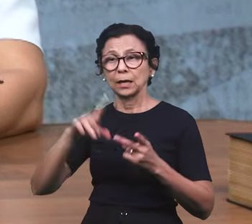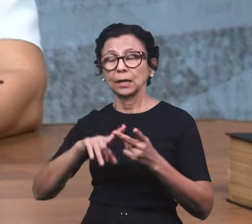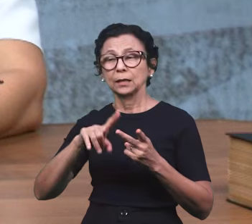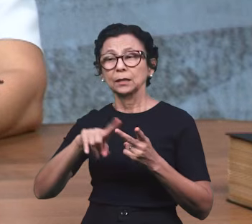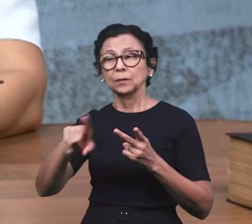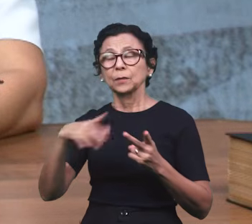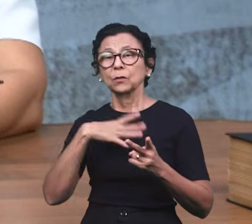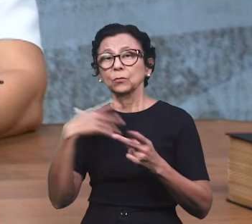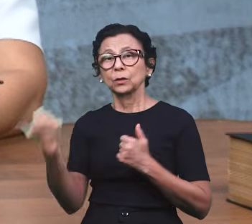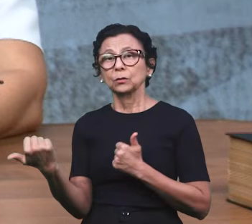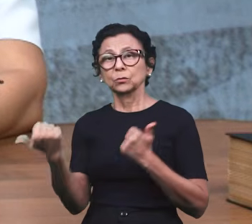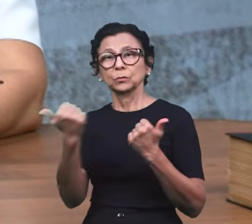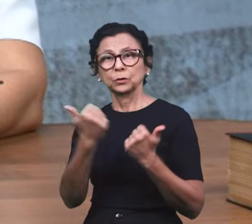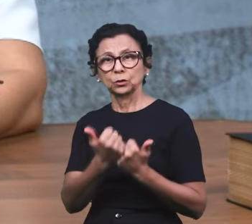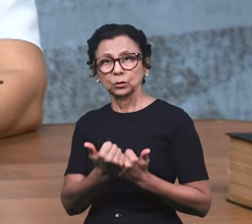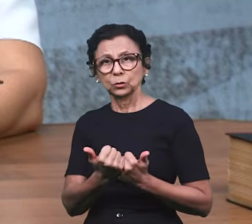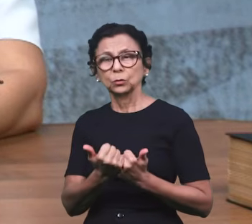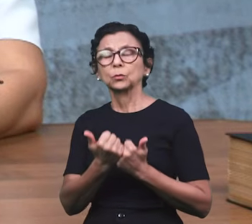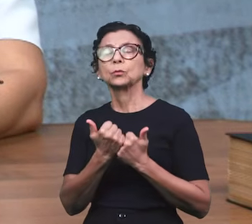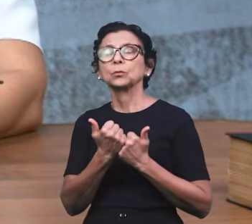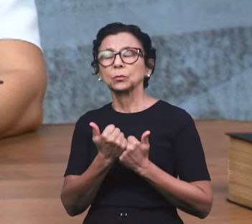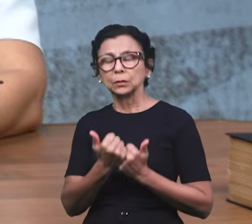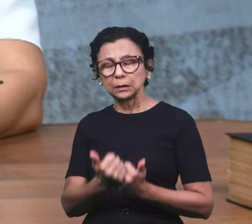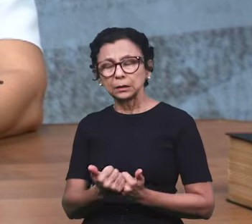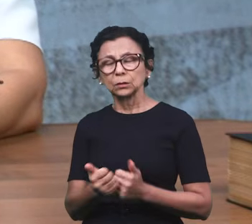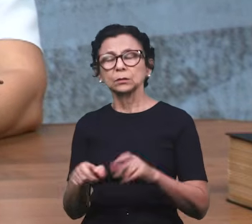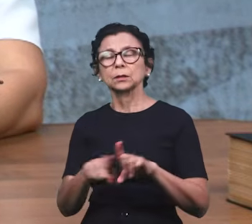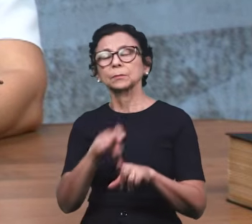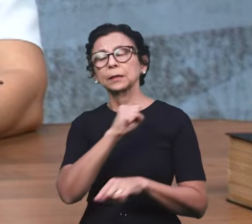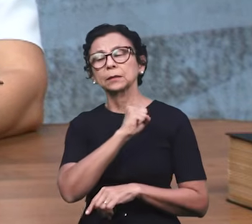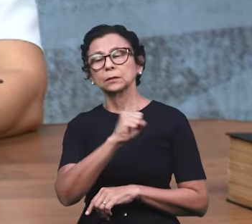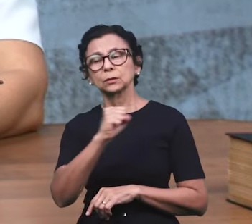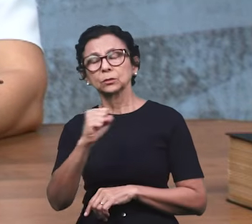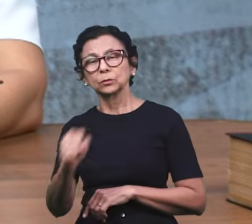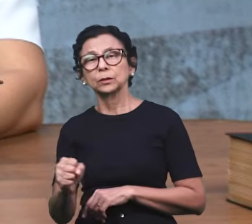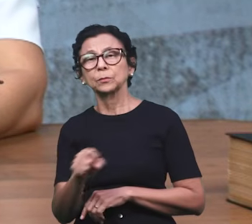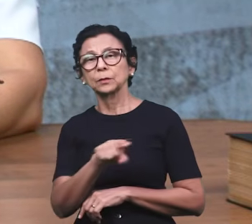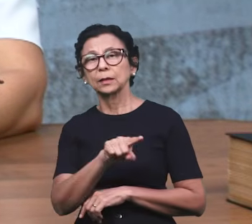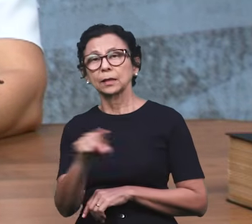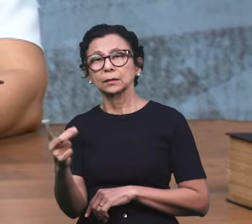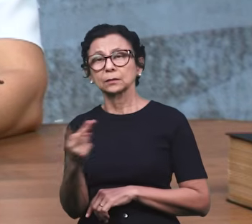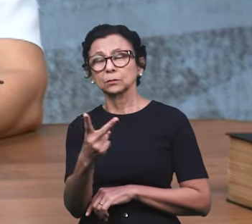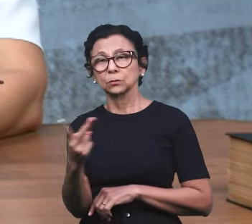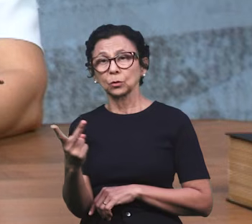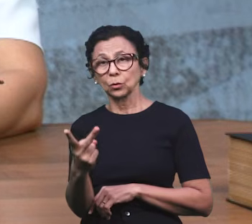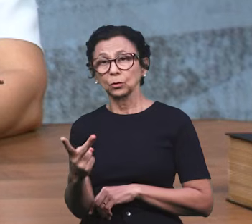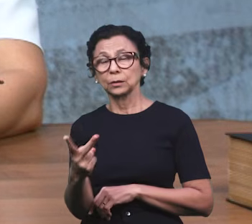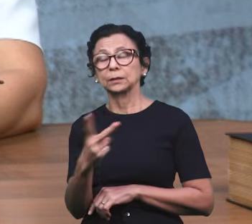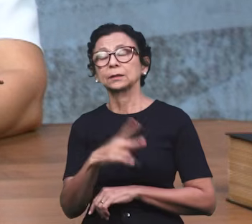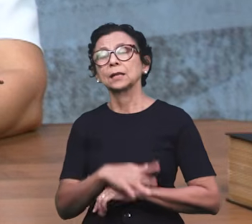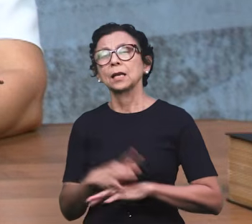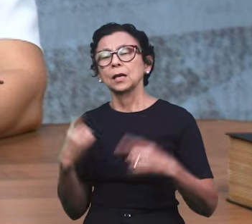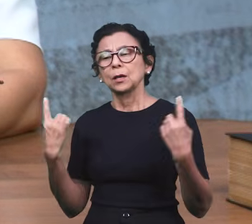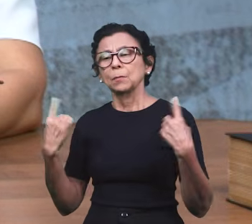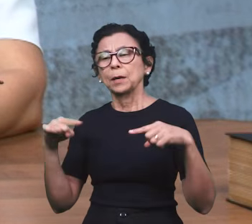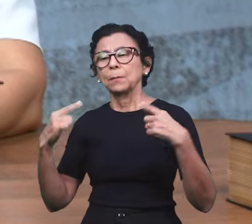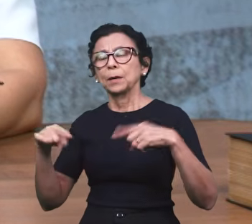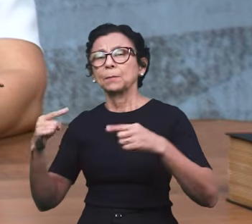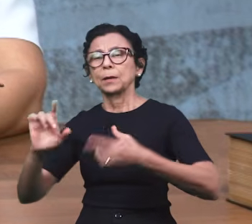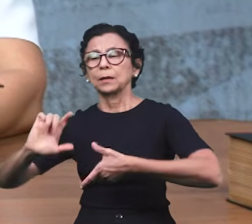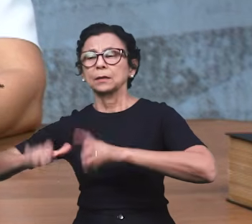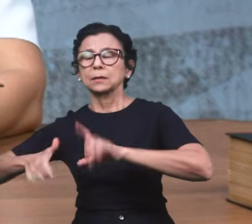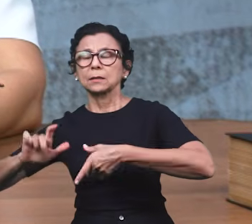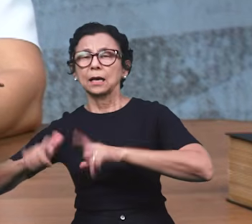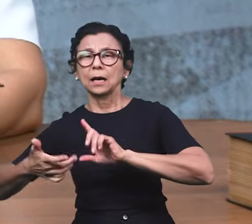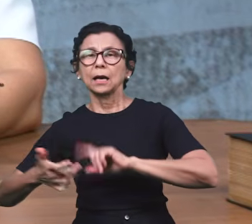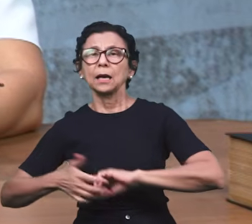que pecaram e com que fizeram pecar a Israel, irritando ao Senhor Deus de Israel